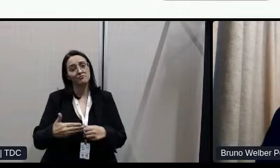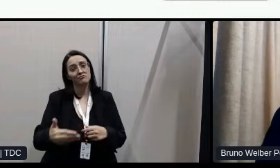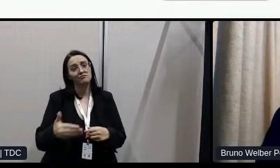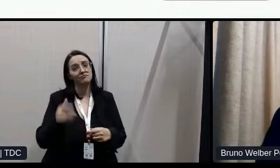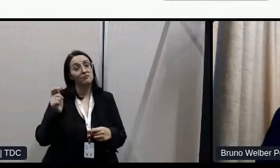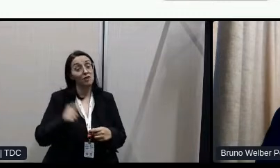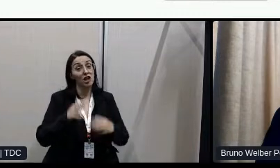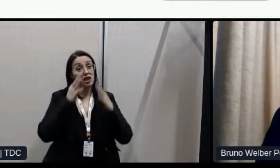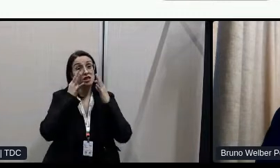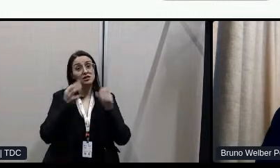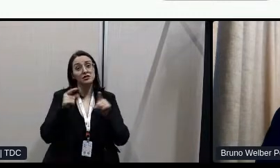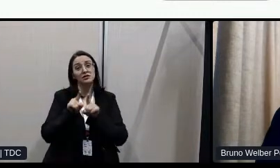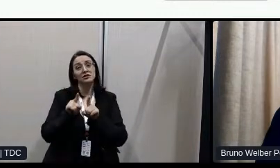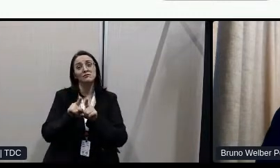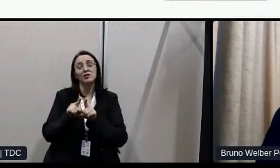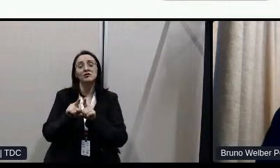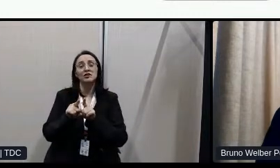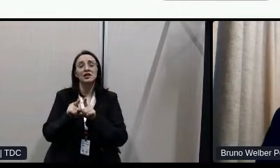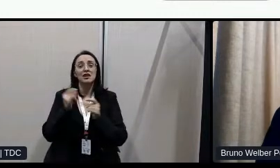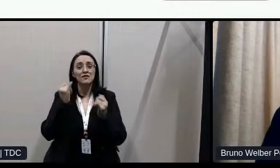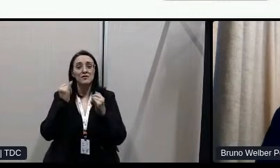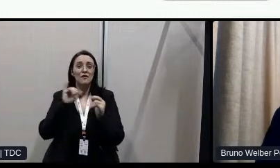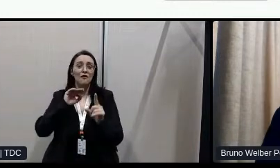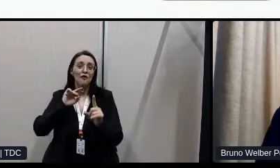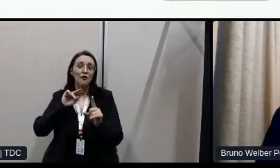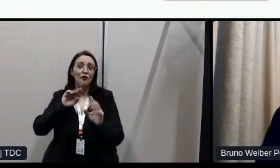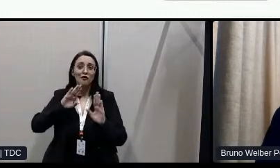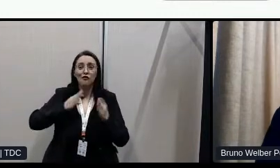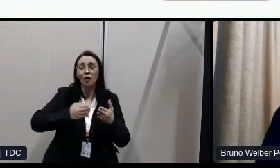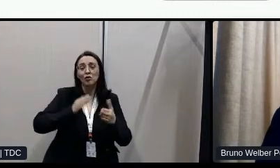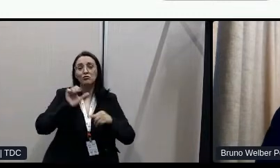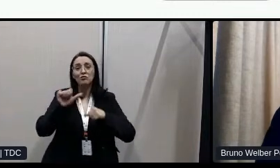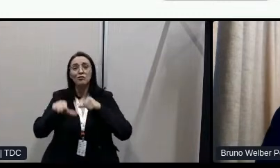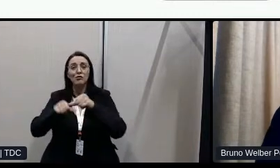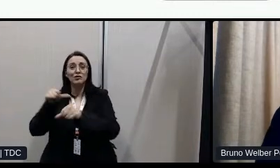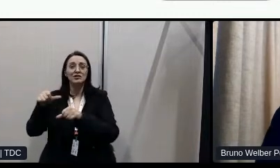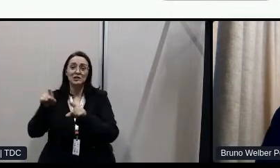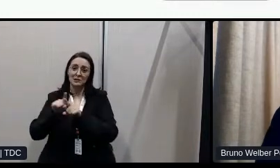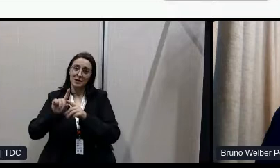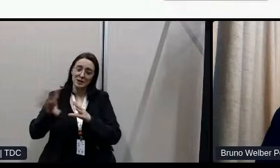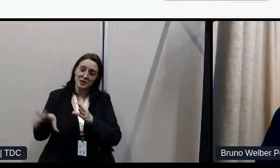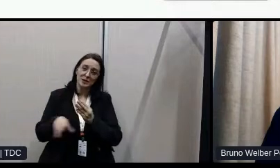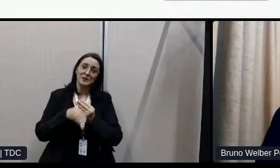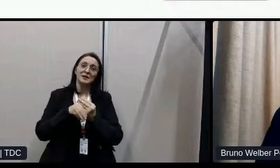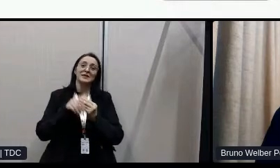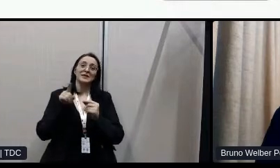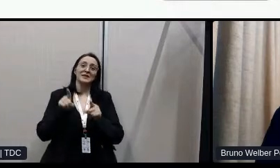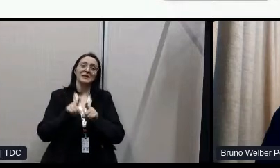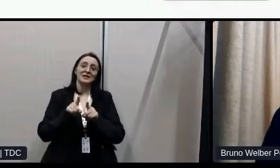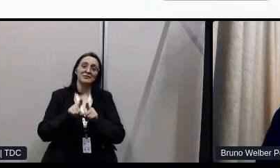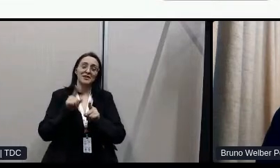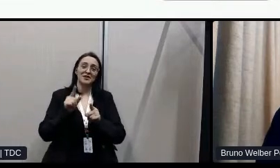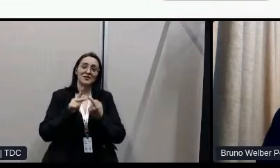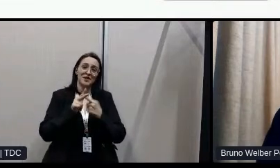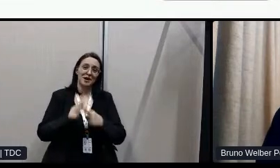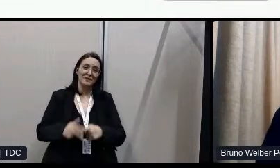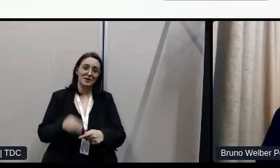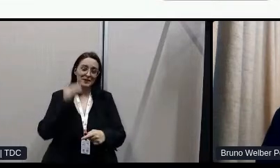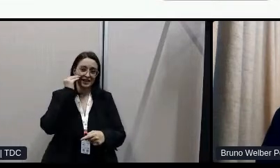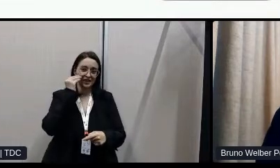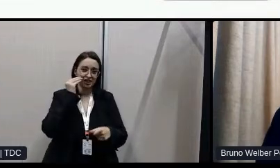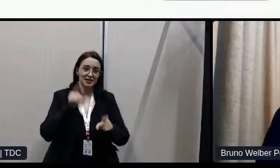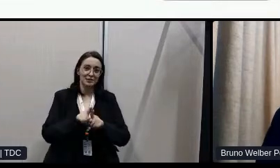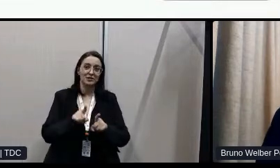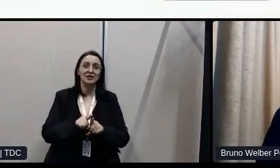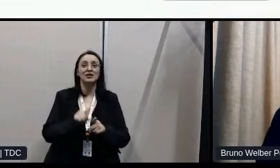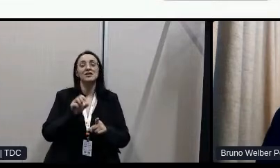nossa atenção, vamos ter que mudar o nosso foco para incluir também o narrador no nosso pool, no nosso gama de ferramentas para testes, né. Por mais